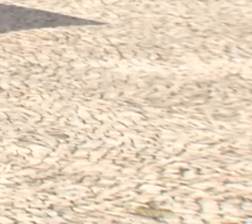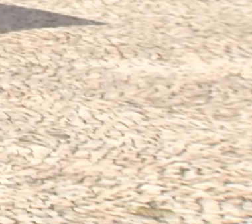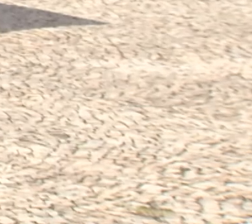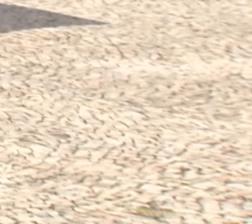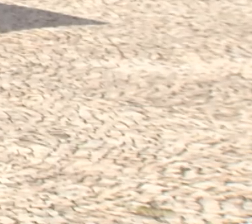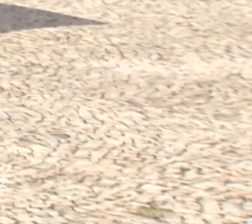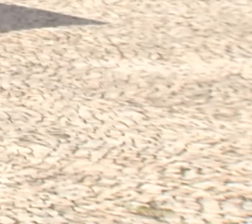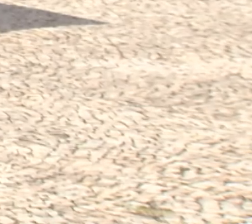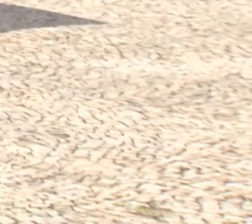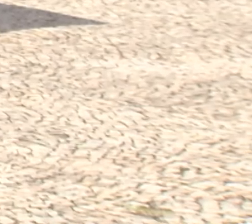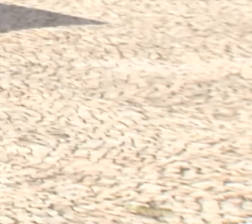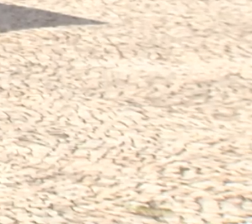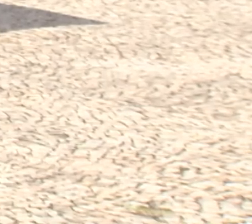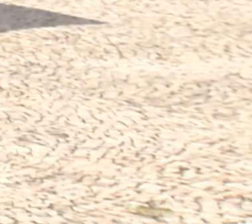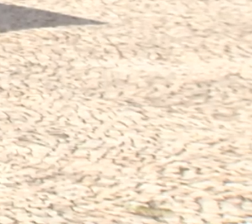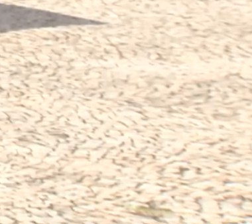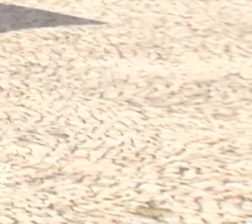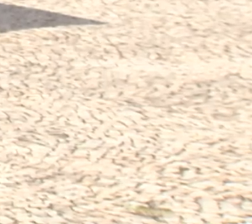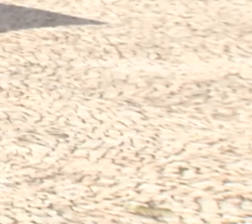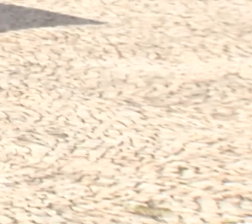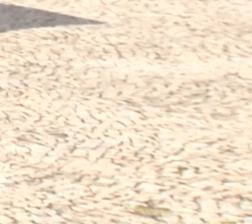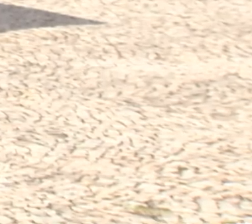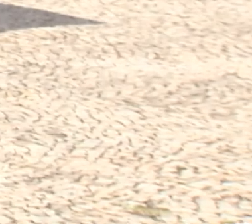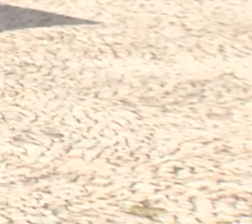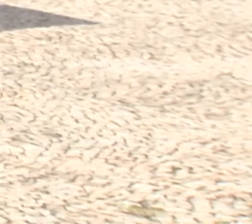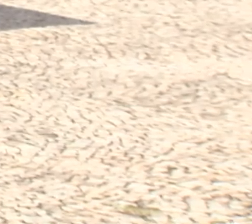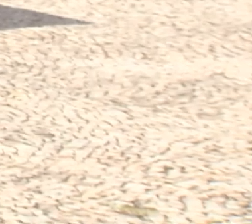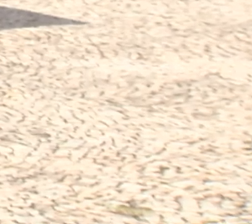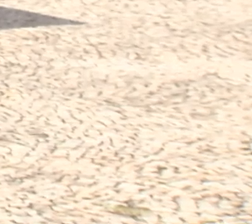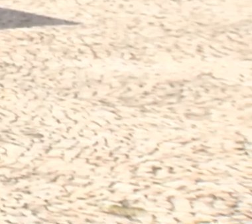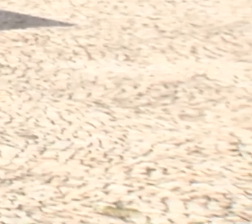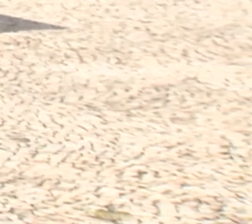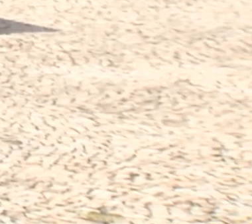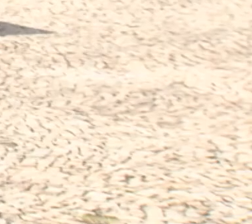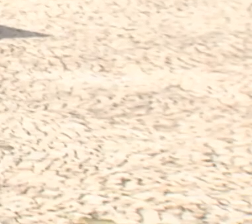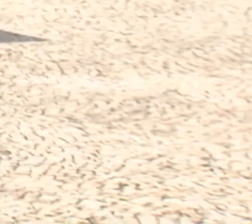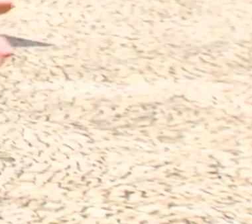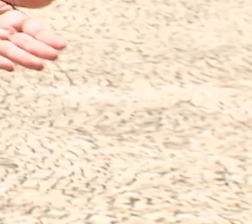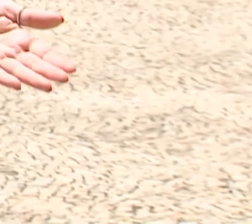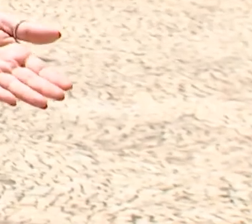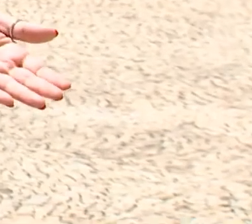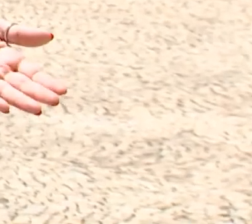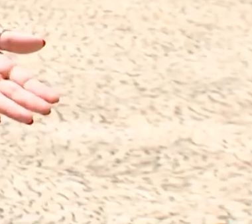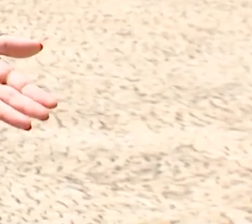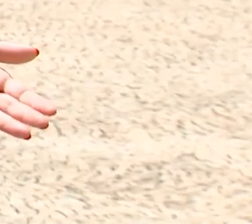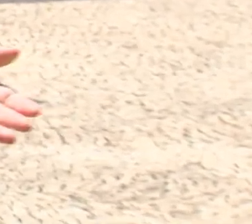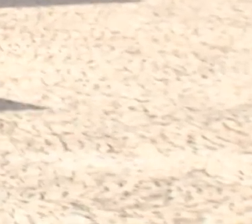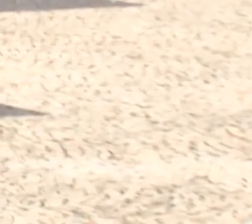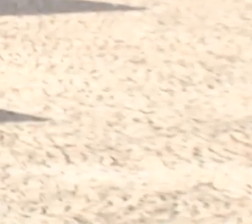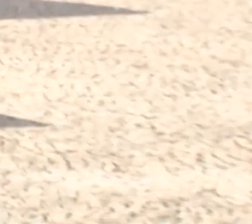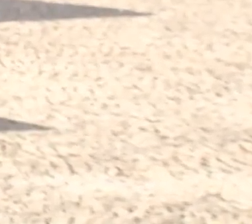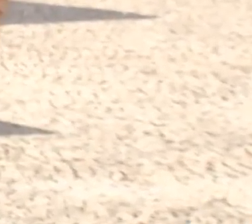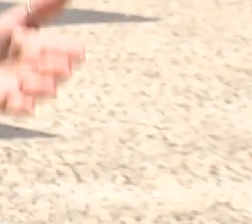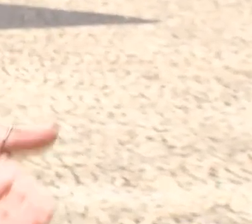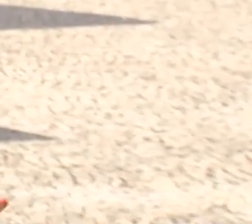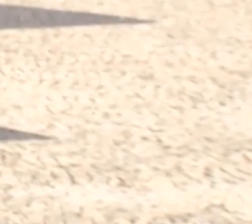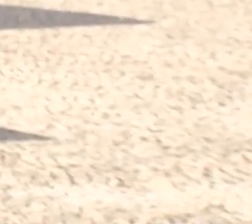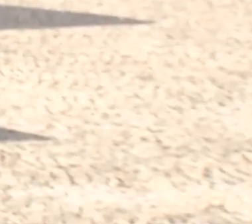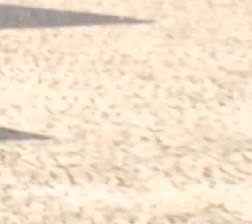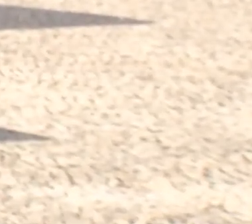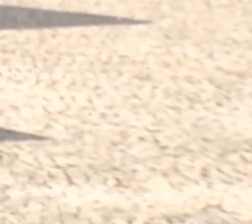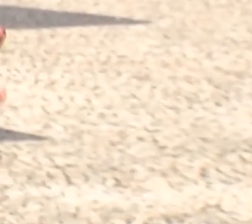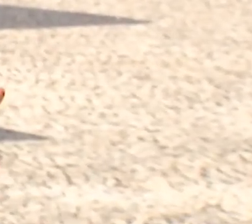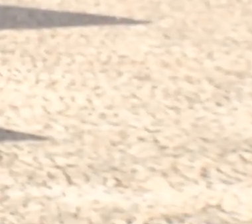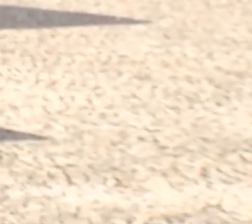centro, mas as que a gente achou são nostálgicos raiz, né? Até o José, que é um menino de 26 anos, já está aí super aberto